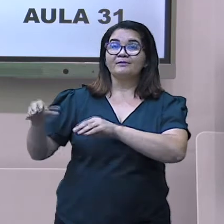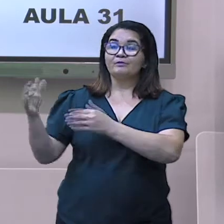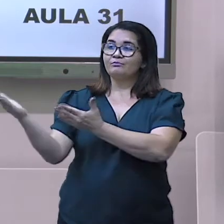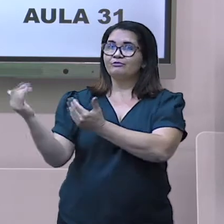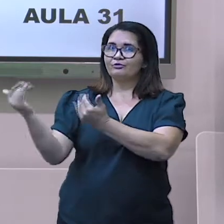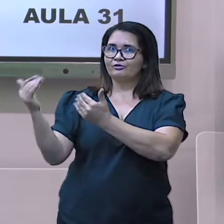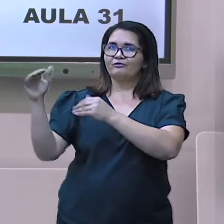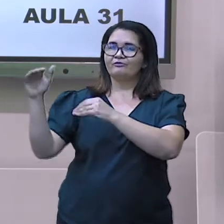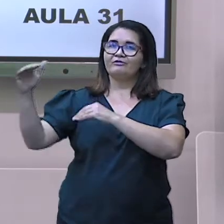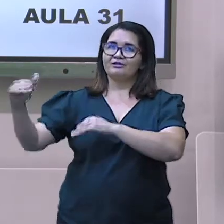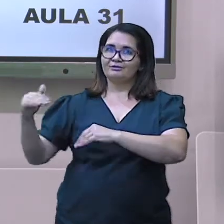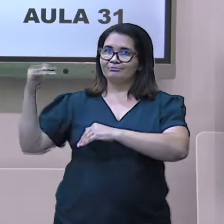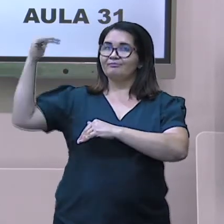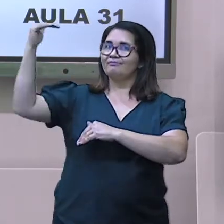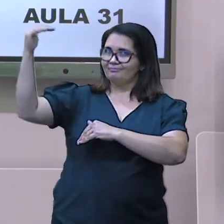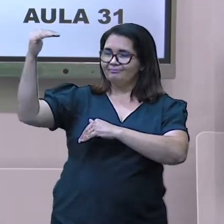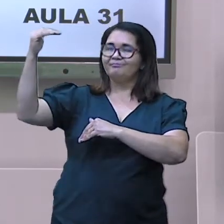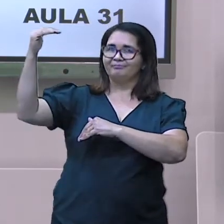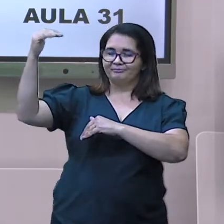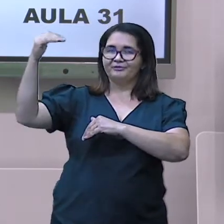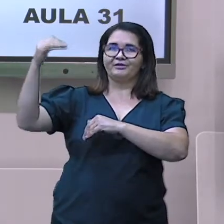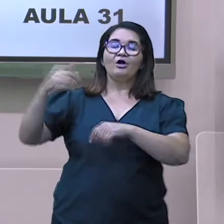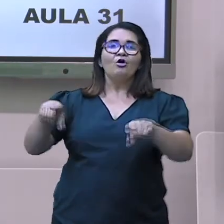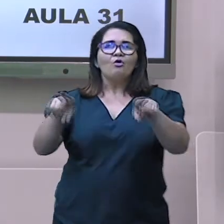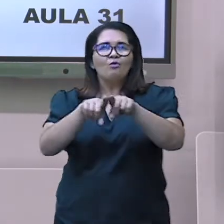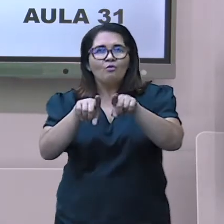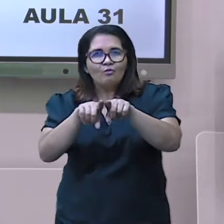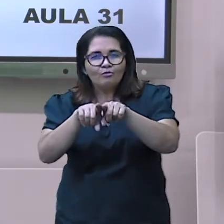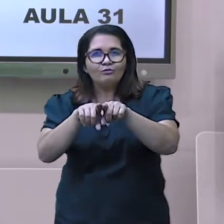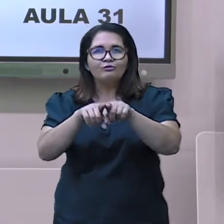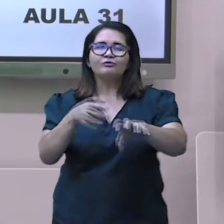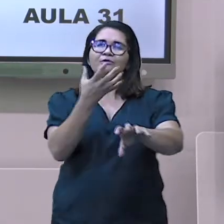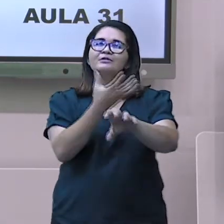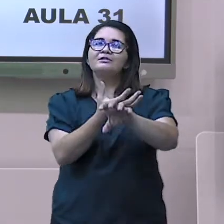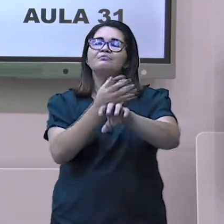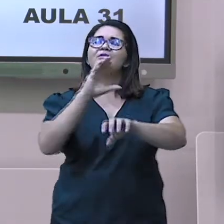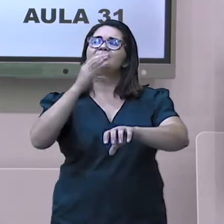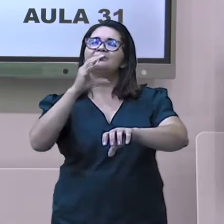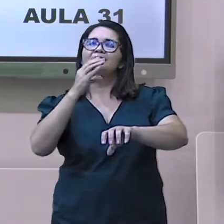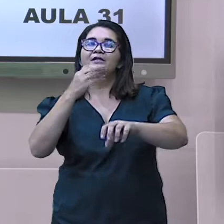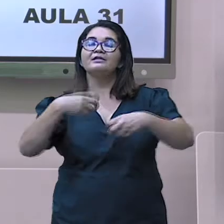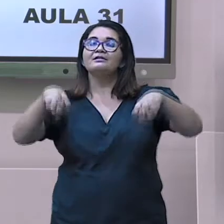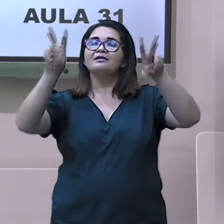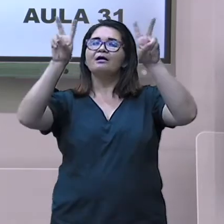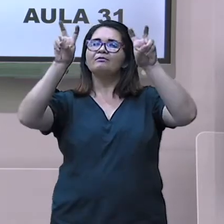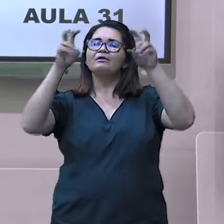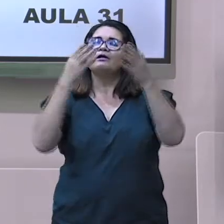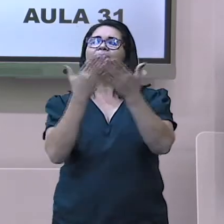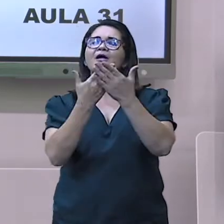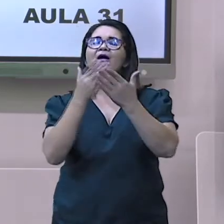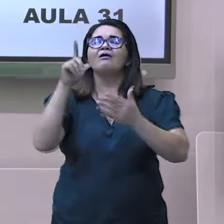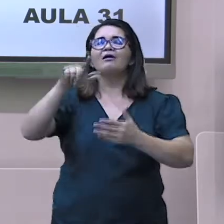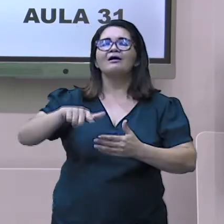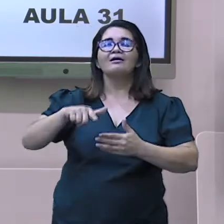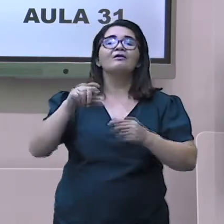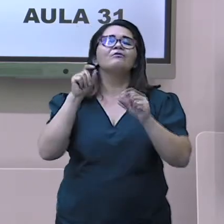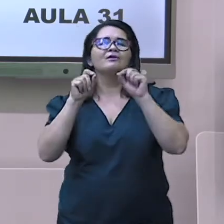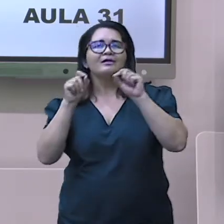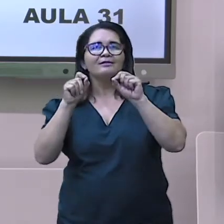nossa aula de ciências, nós vamos falar de um tema muito importante, tá? Mas também de um